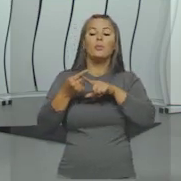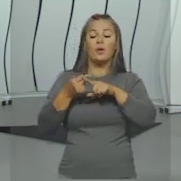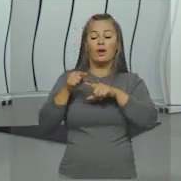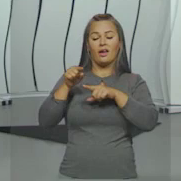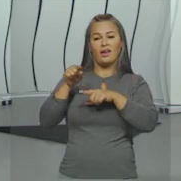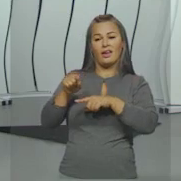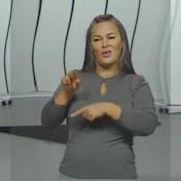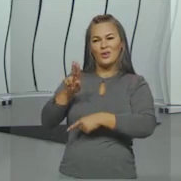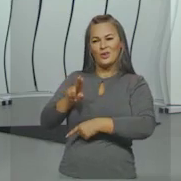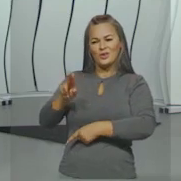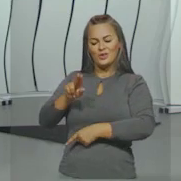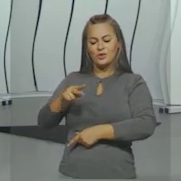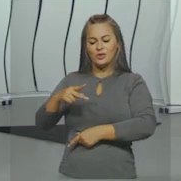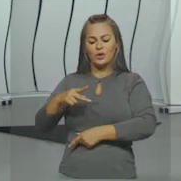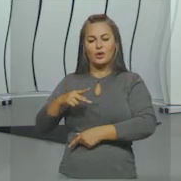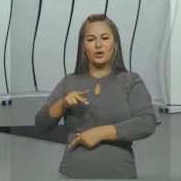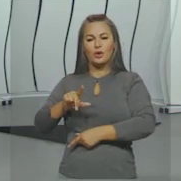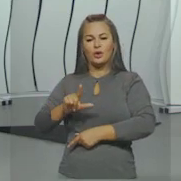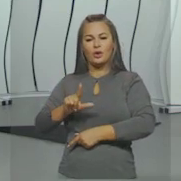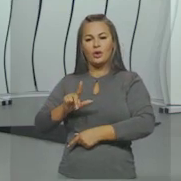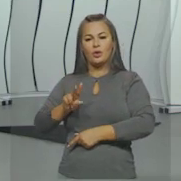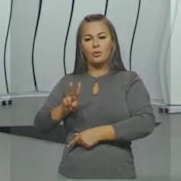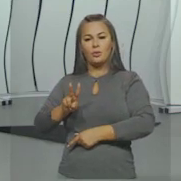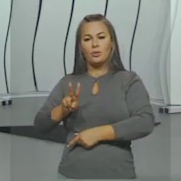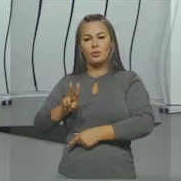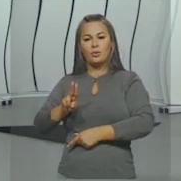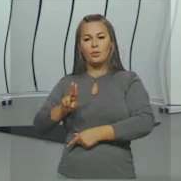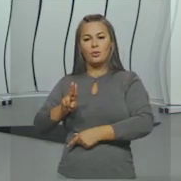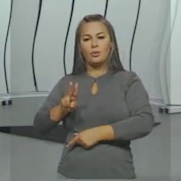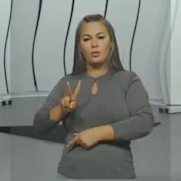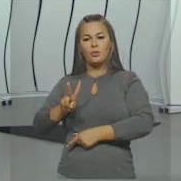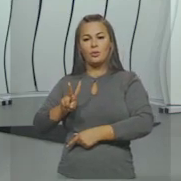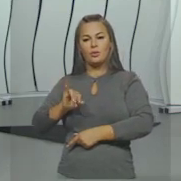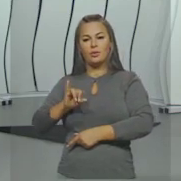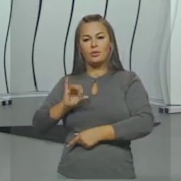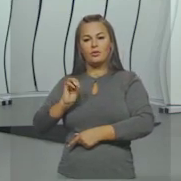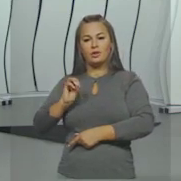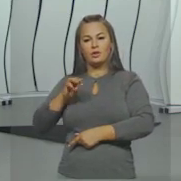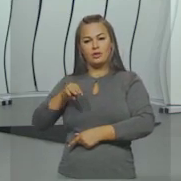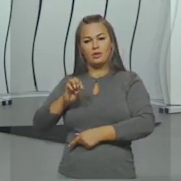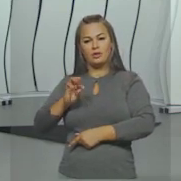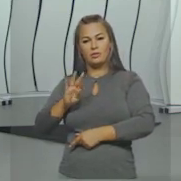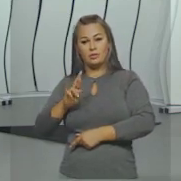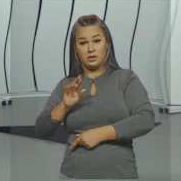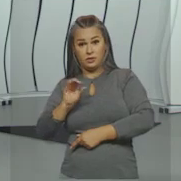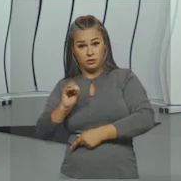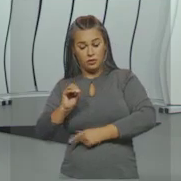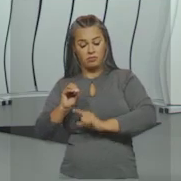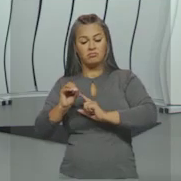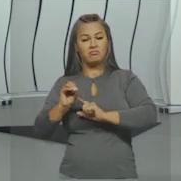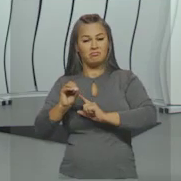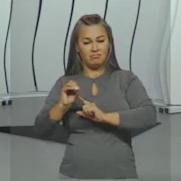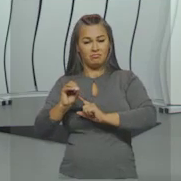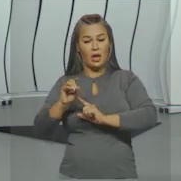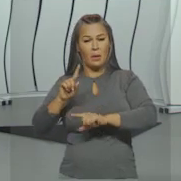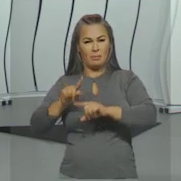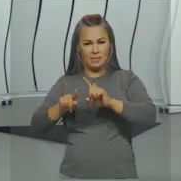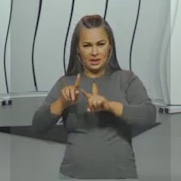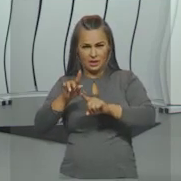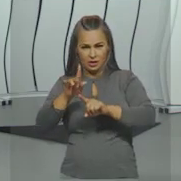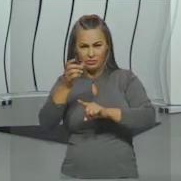foi usado um pluviômetro para medir essa quantidade de chuva que cai. Uma forma simples de pensar seria o